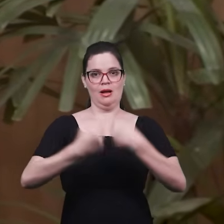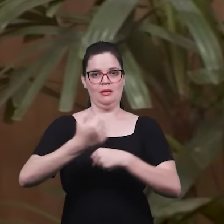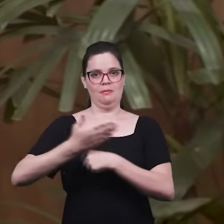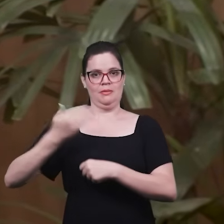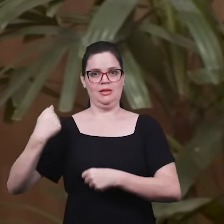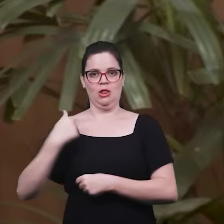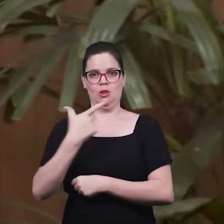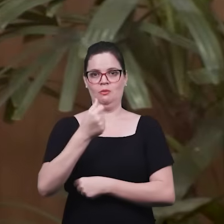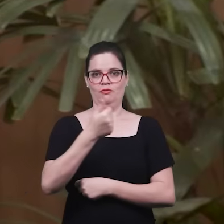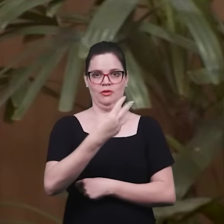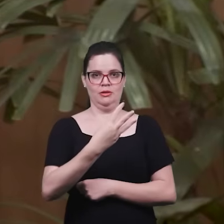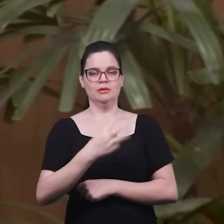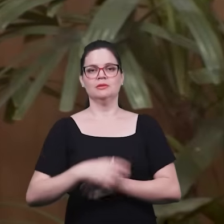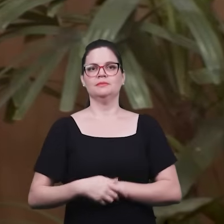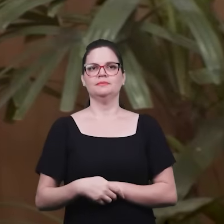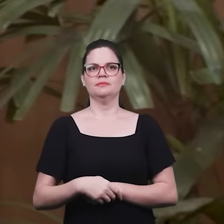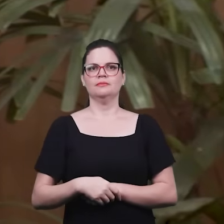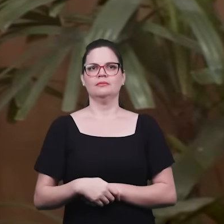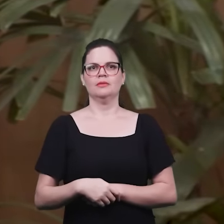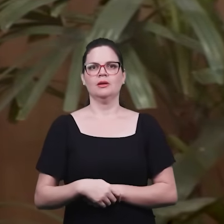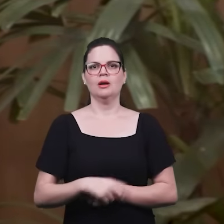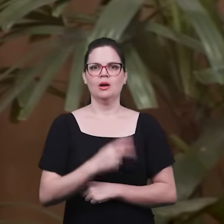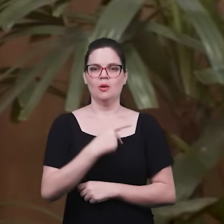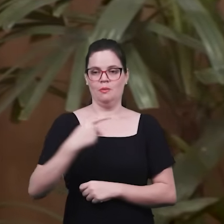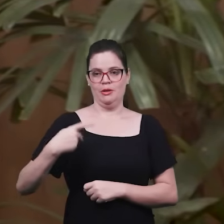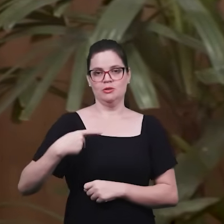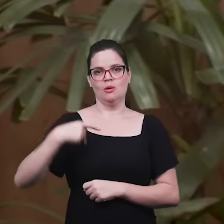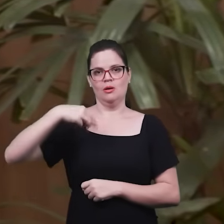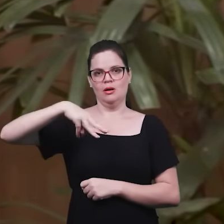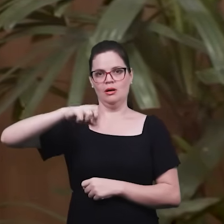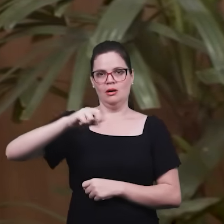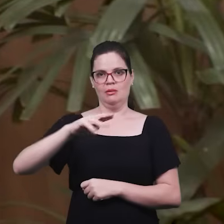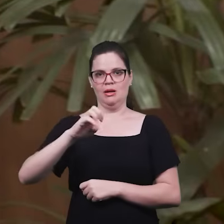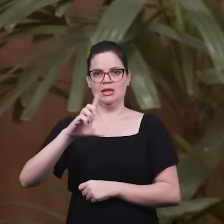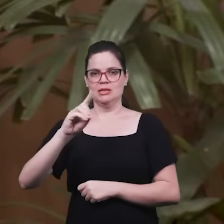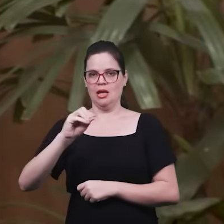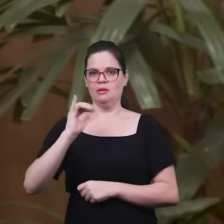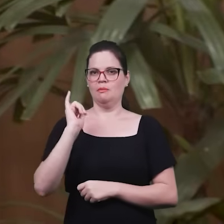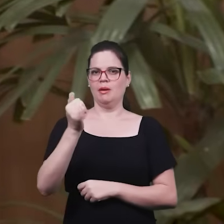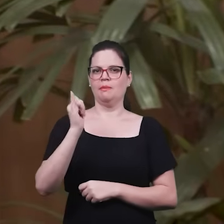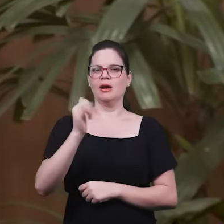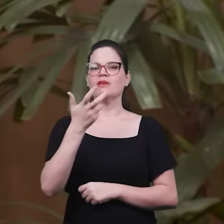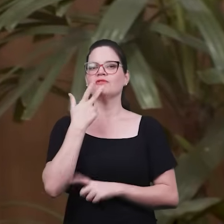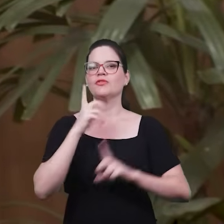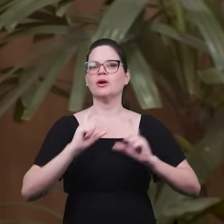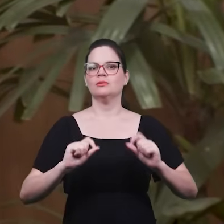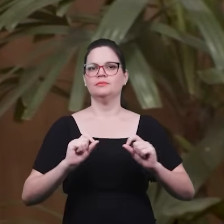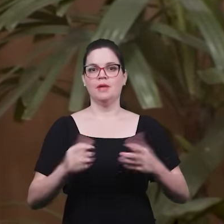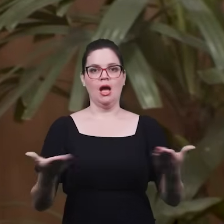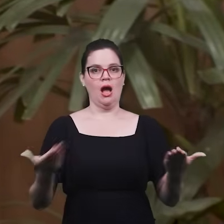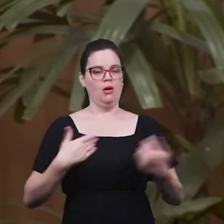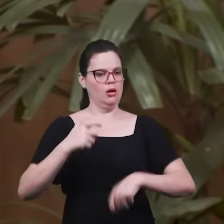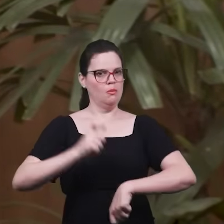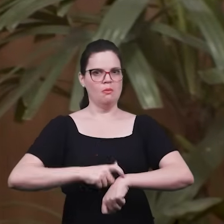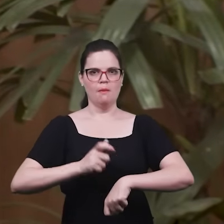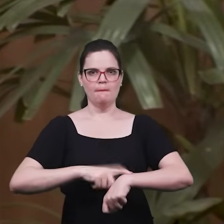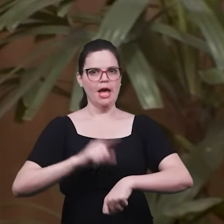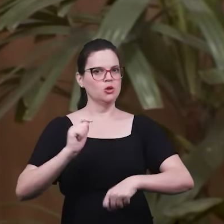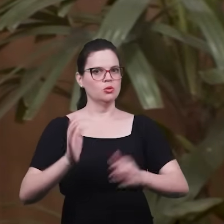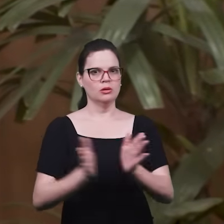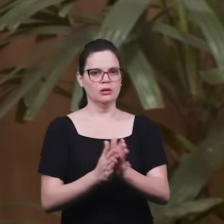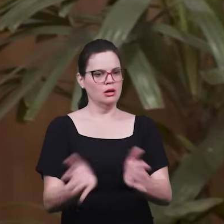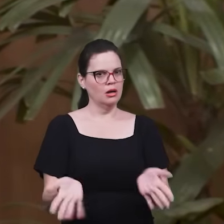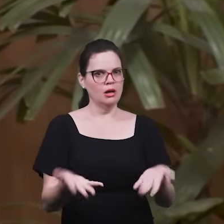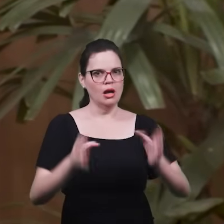Festas, houve uma palavra dada pelo pastor Marcelo Ferreira em que ele mencionava que era tempo de lançar a rede e que